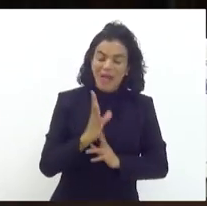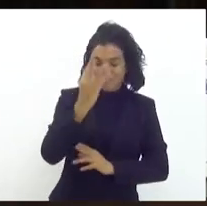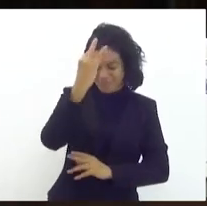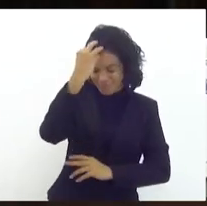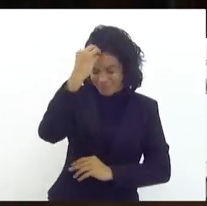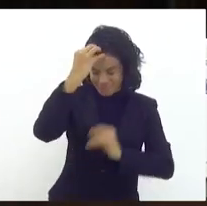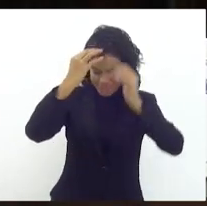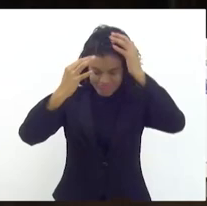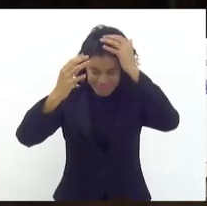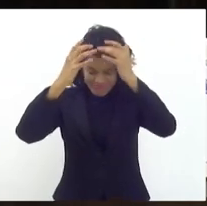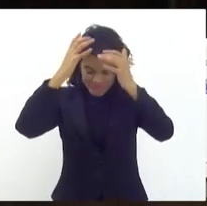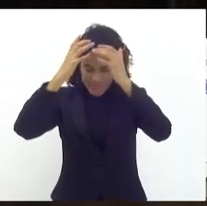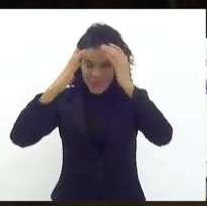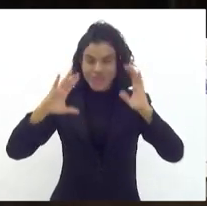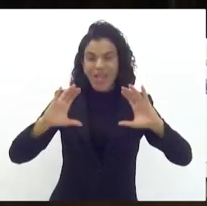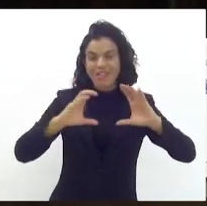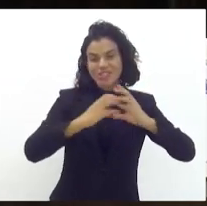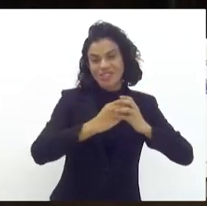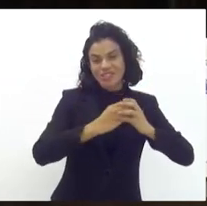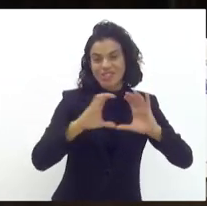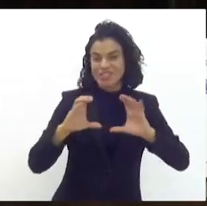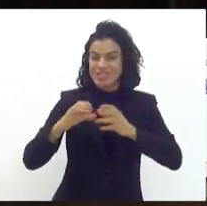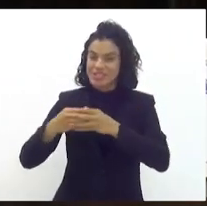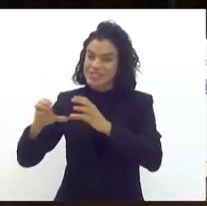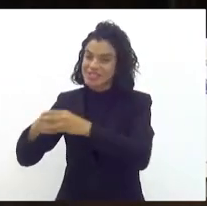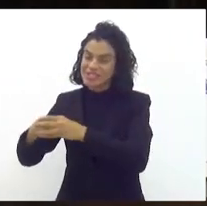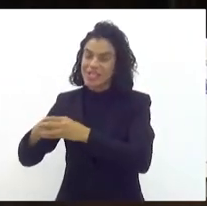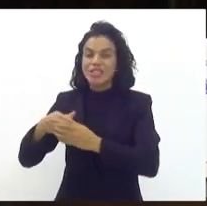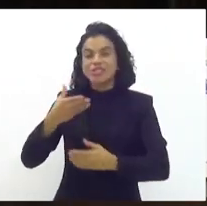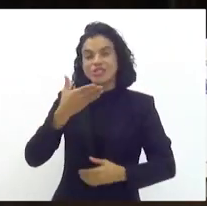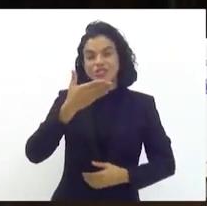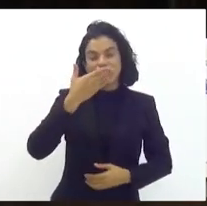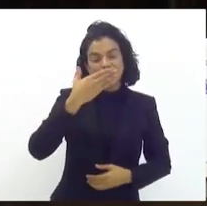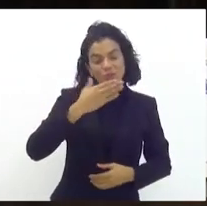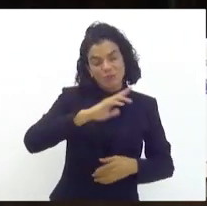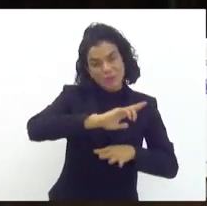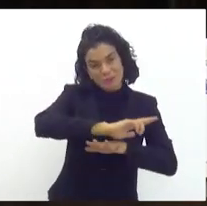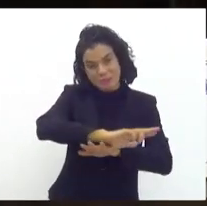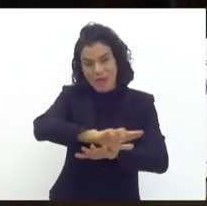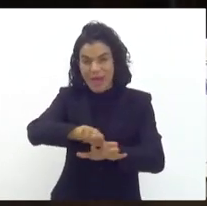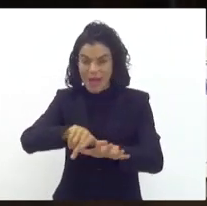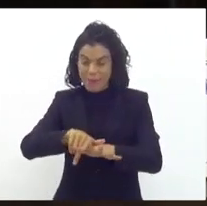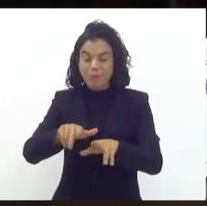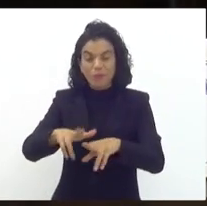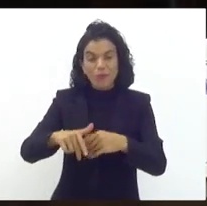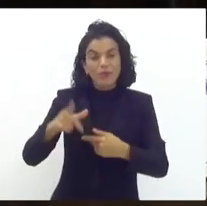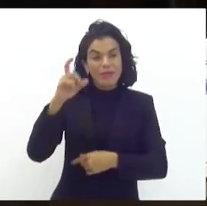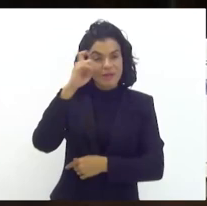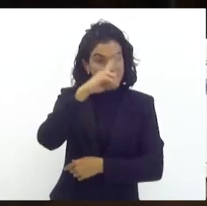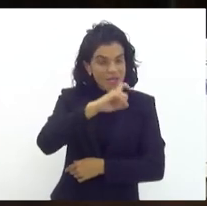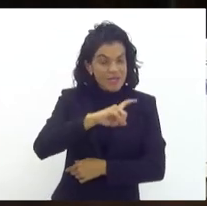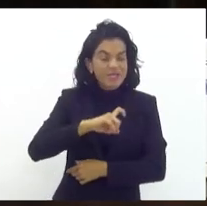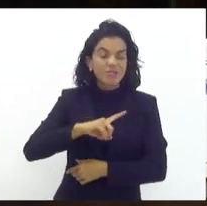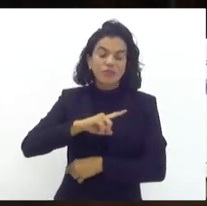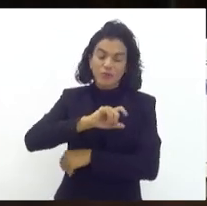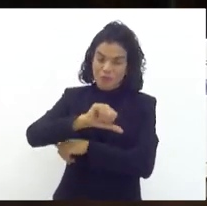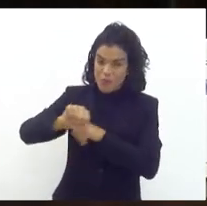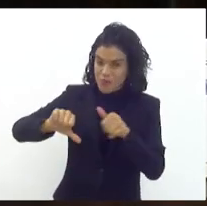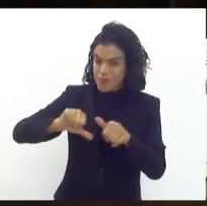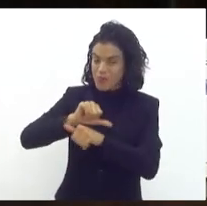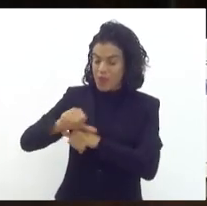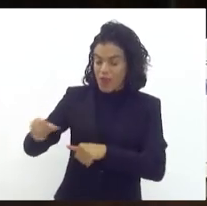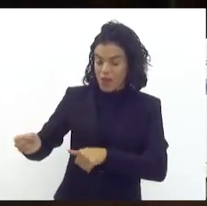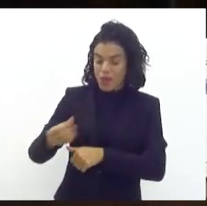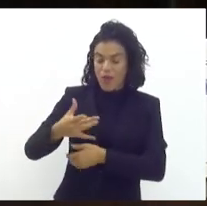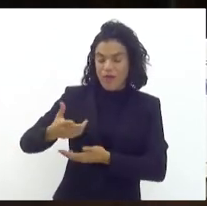cabeça Então tem muito disso é muito difícil se fazer uma reforma tributária e se Buscar algumas